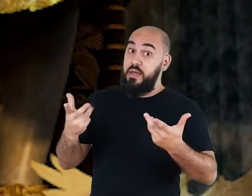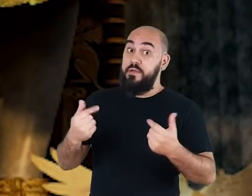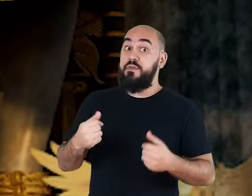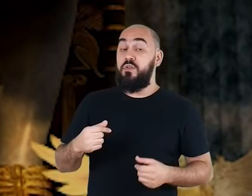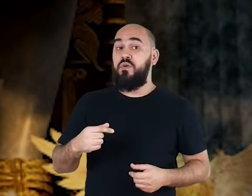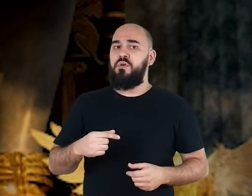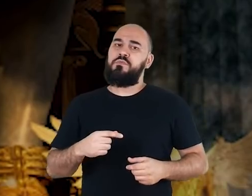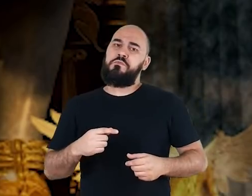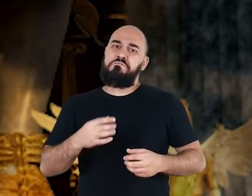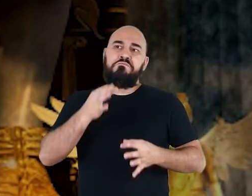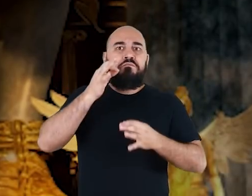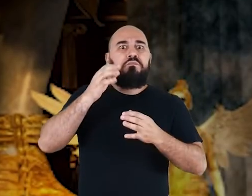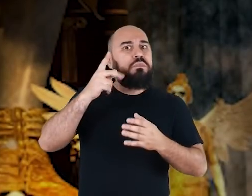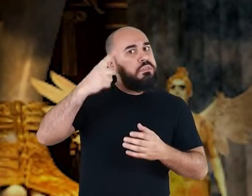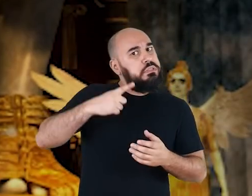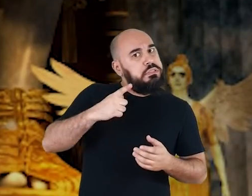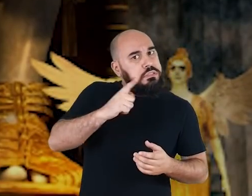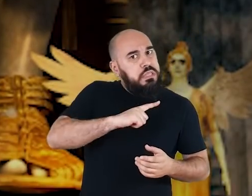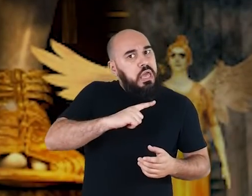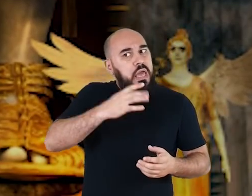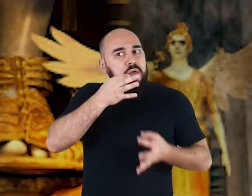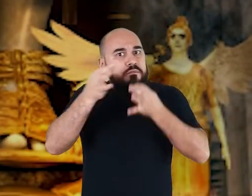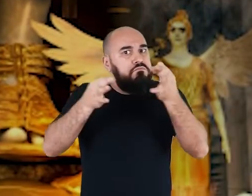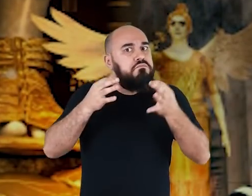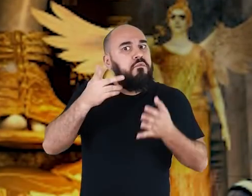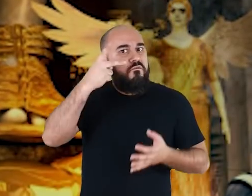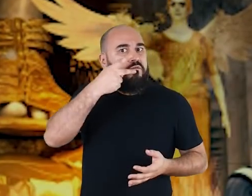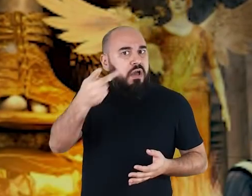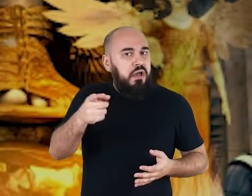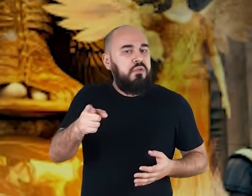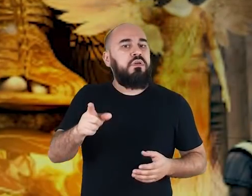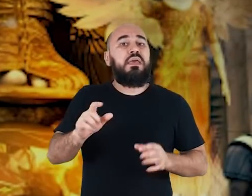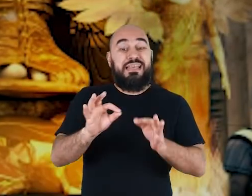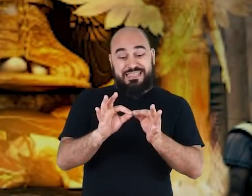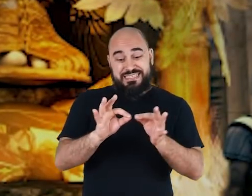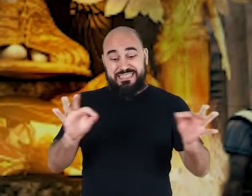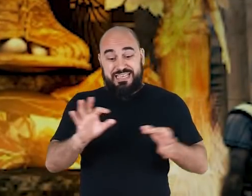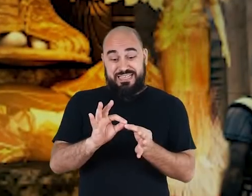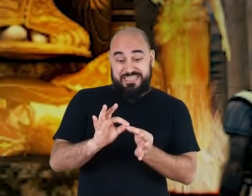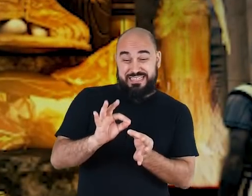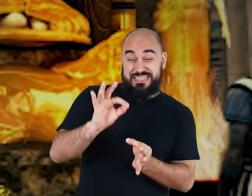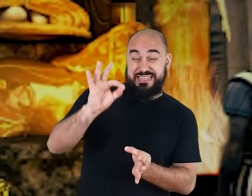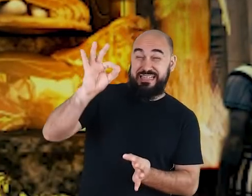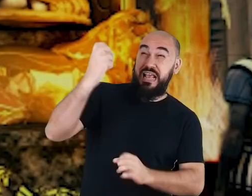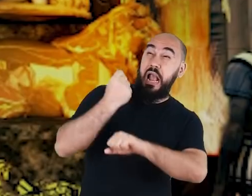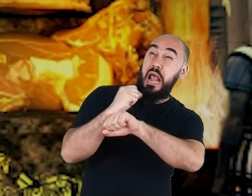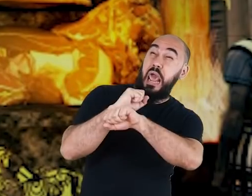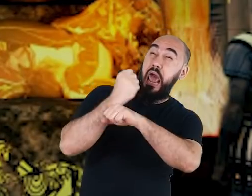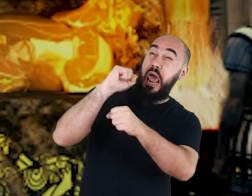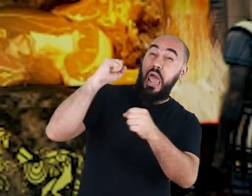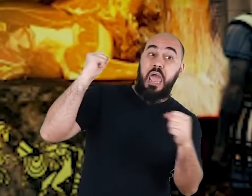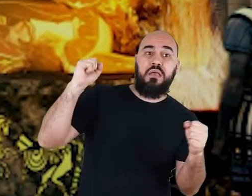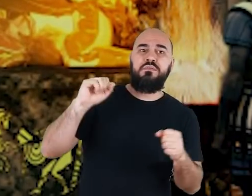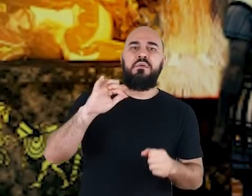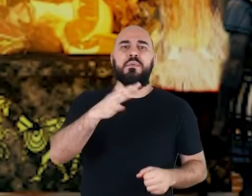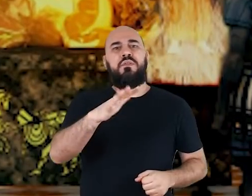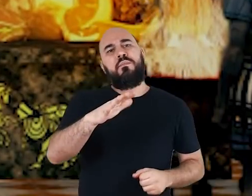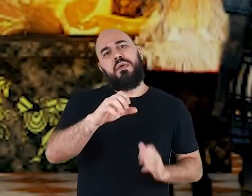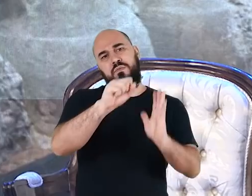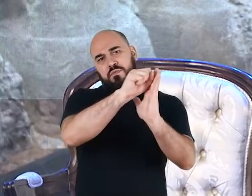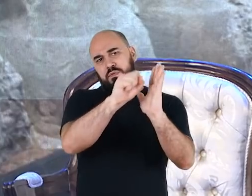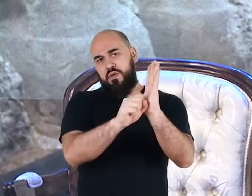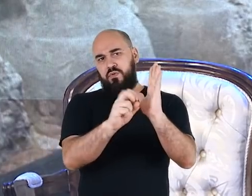Dizem que a ideia é que ela teria uma dimensão altíssima e ela teria sido erguida por volta do 5º século